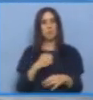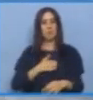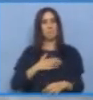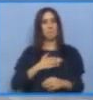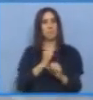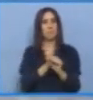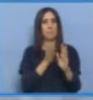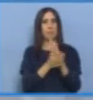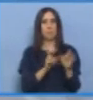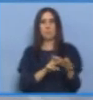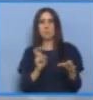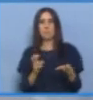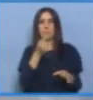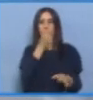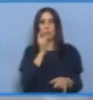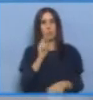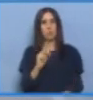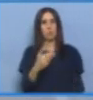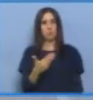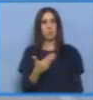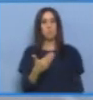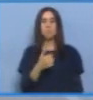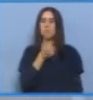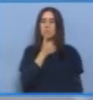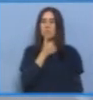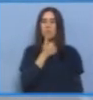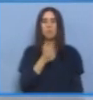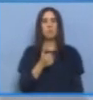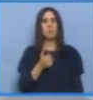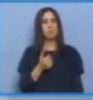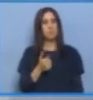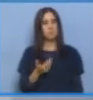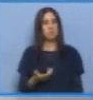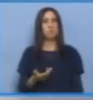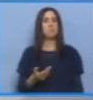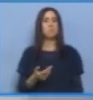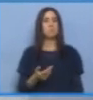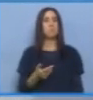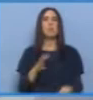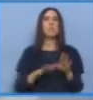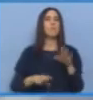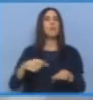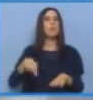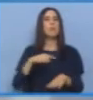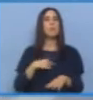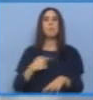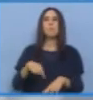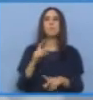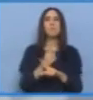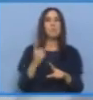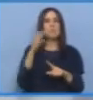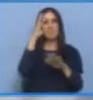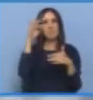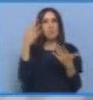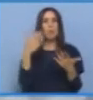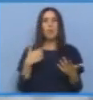emprego, a 31 de maio, com esta decisão de que às vezes nós não compreendemos porque é que vamos. Se me perguntar